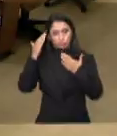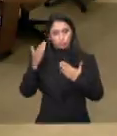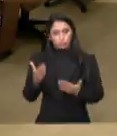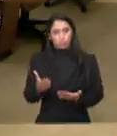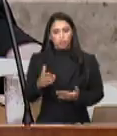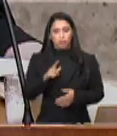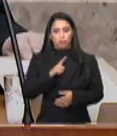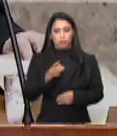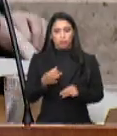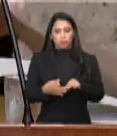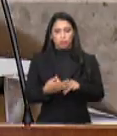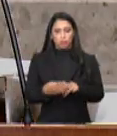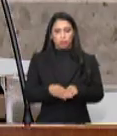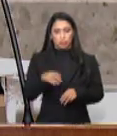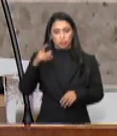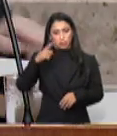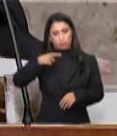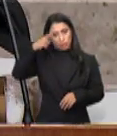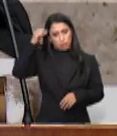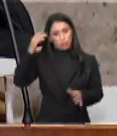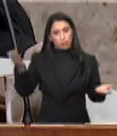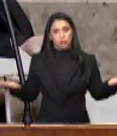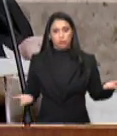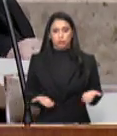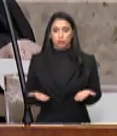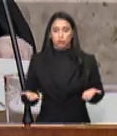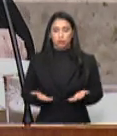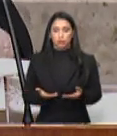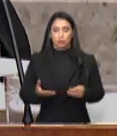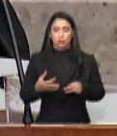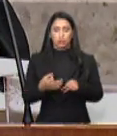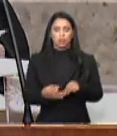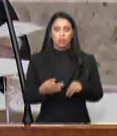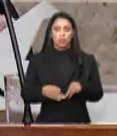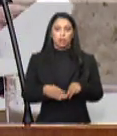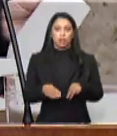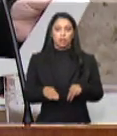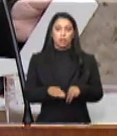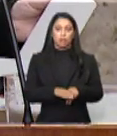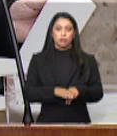Roberto Barroso e colho agora o voto